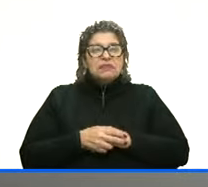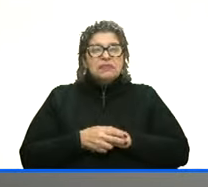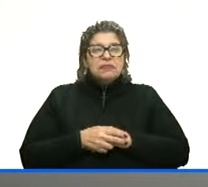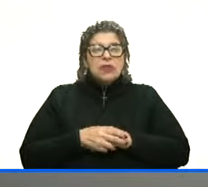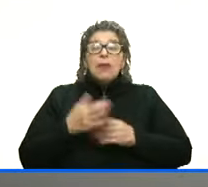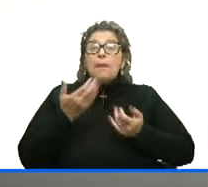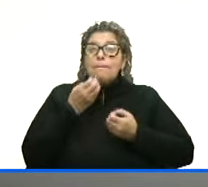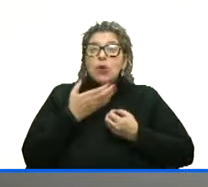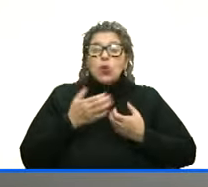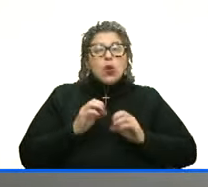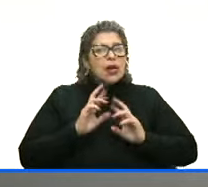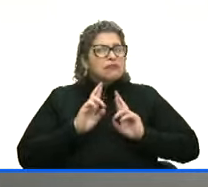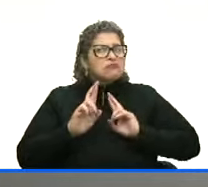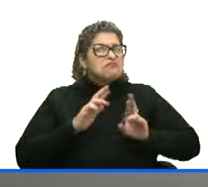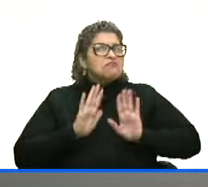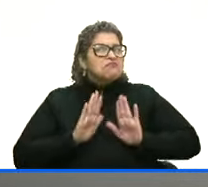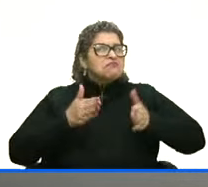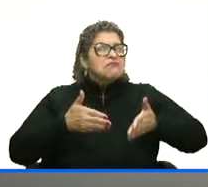boa relação